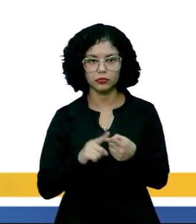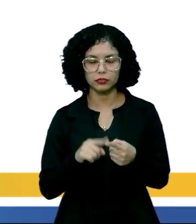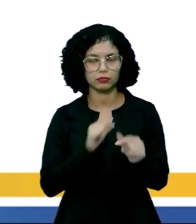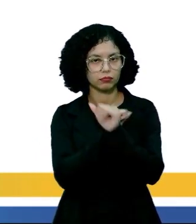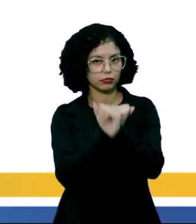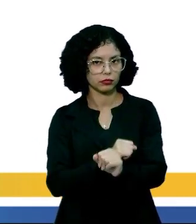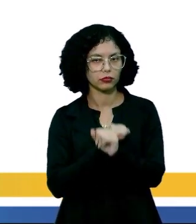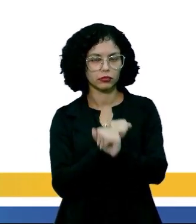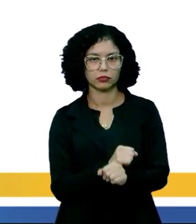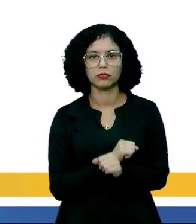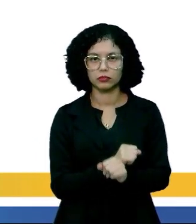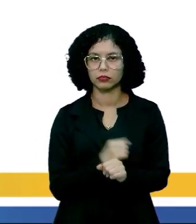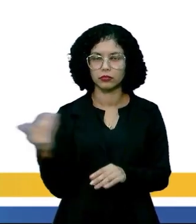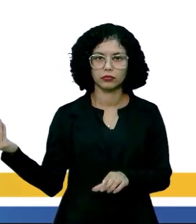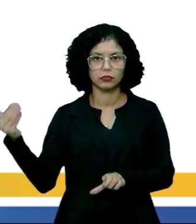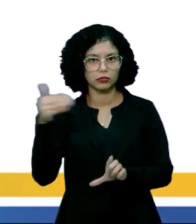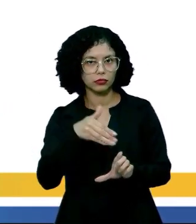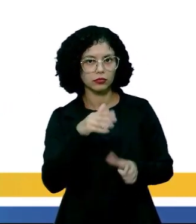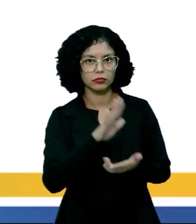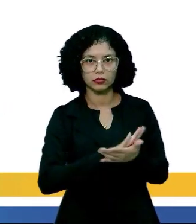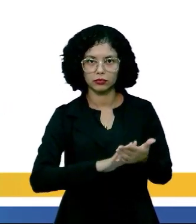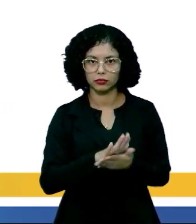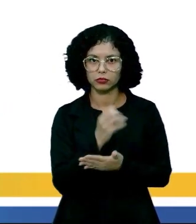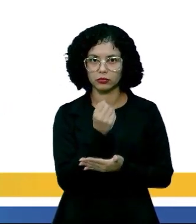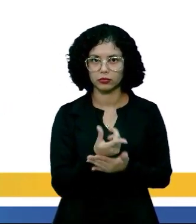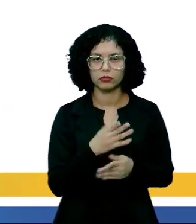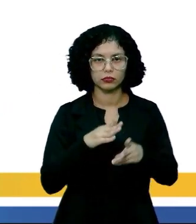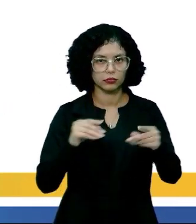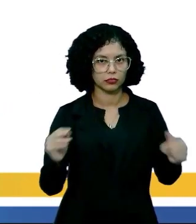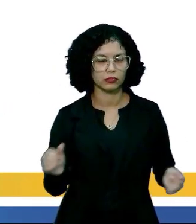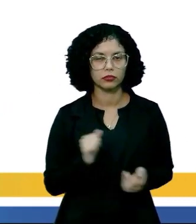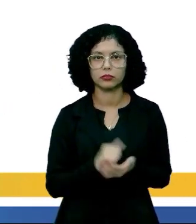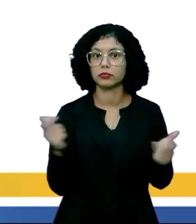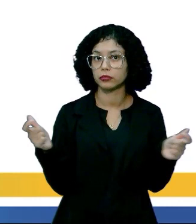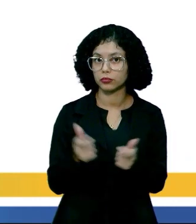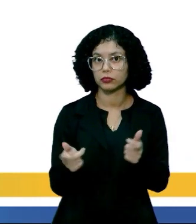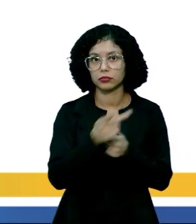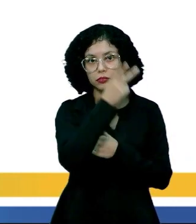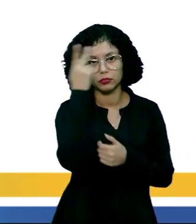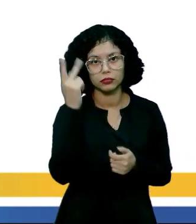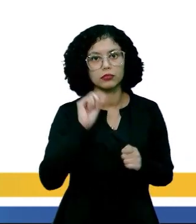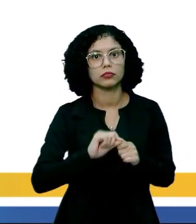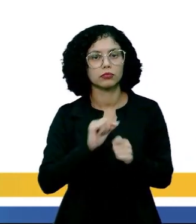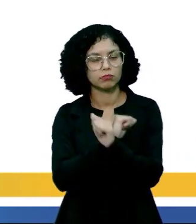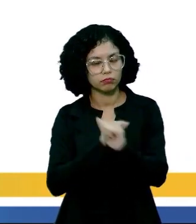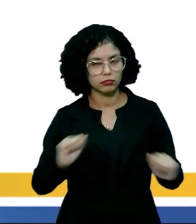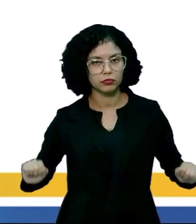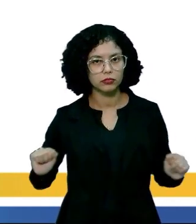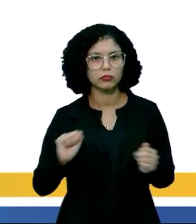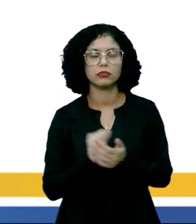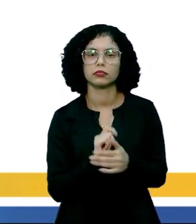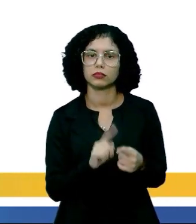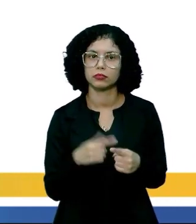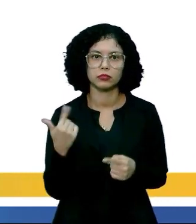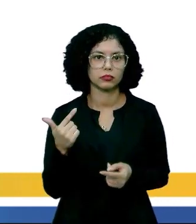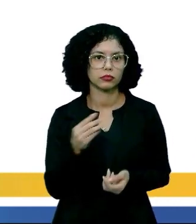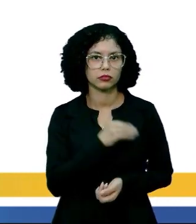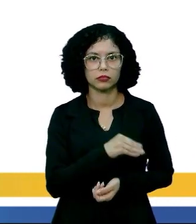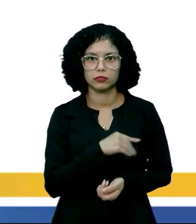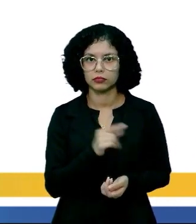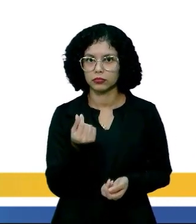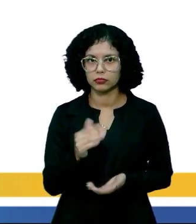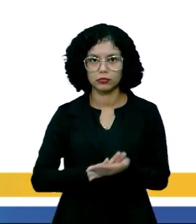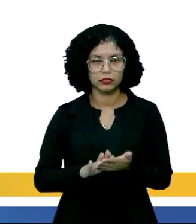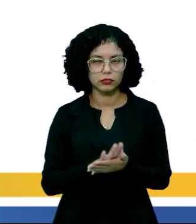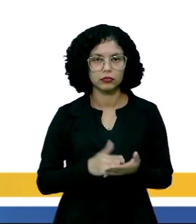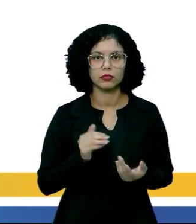os escravos eles não vão ter acesso à compra de terras, muito menos as pessoas que foram abolidas, né, porque elas não tinham dinheiro